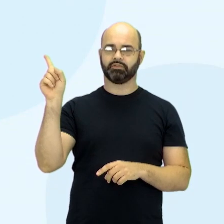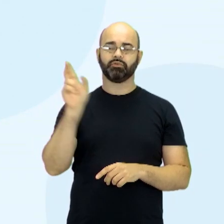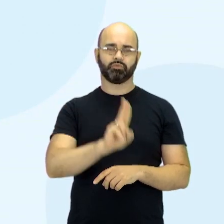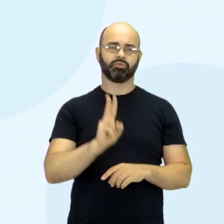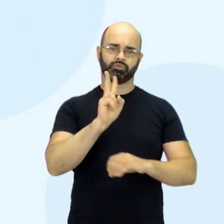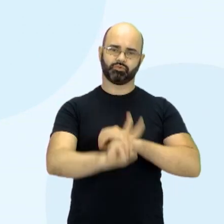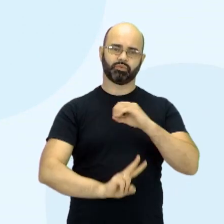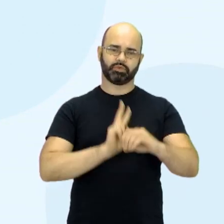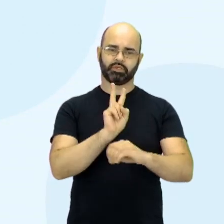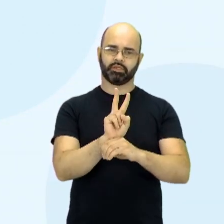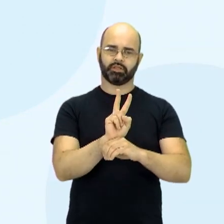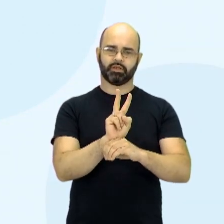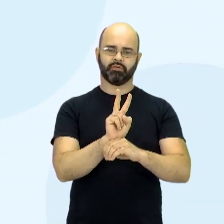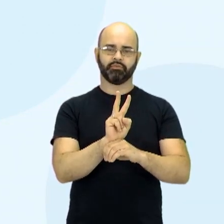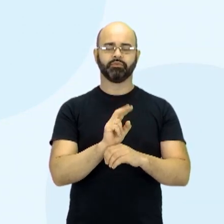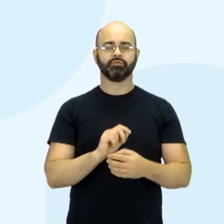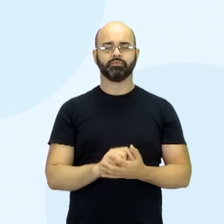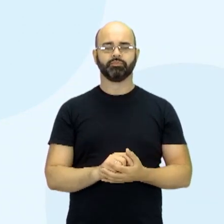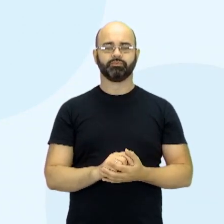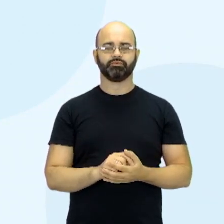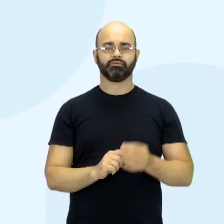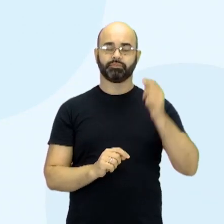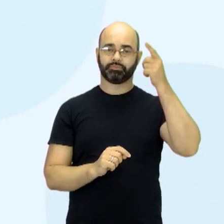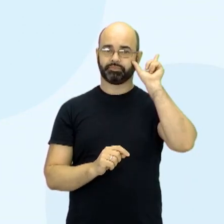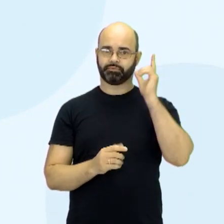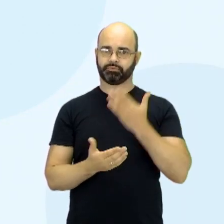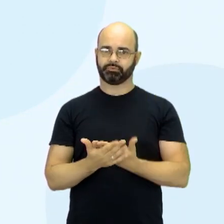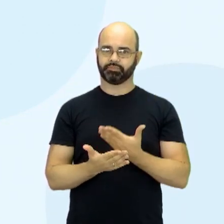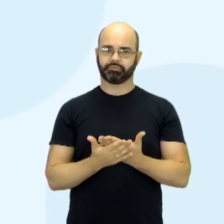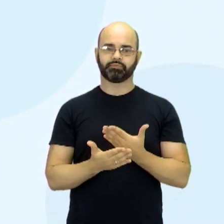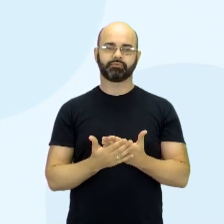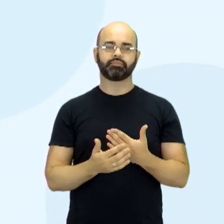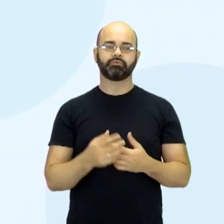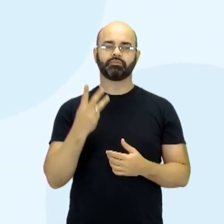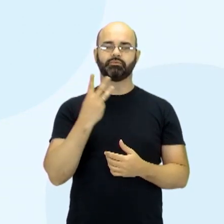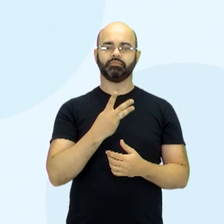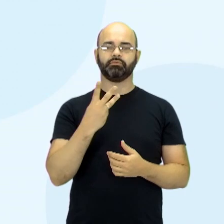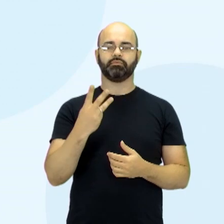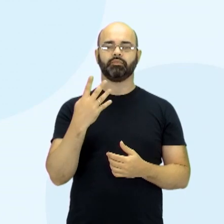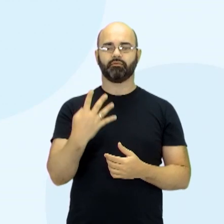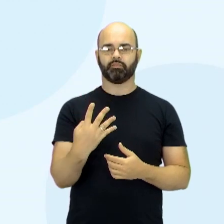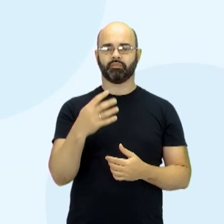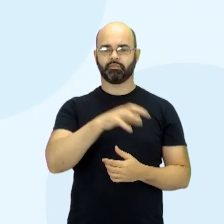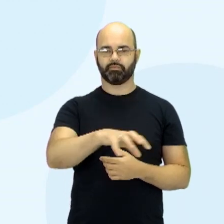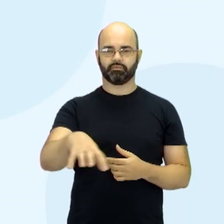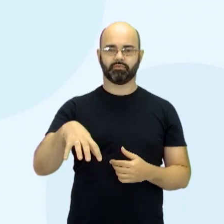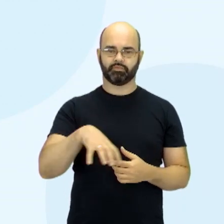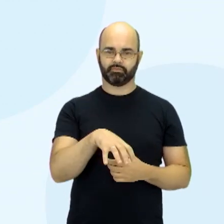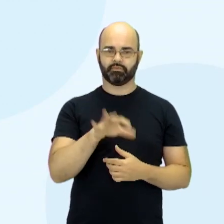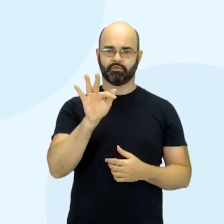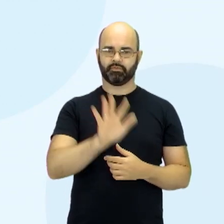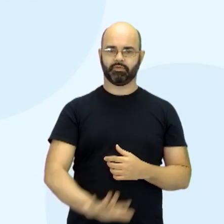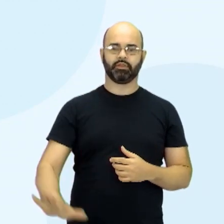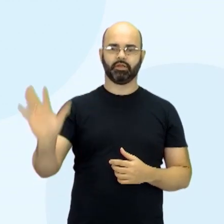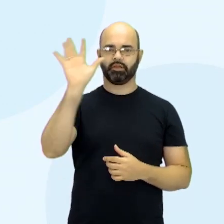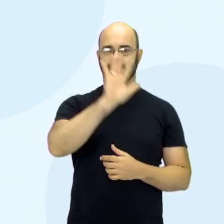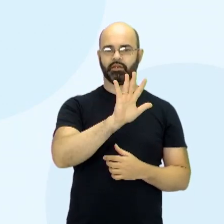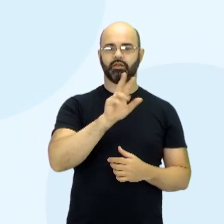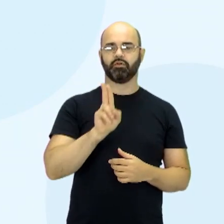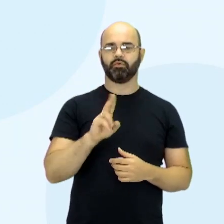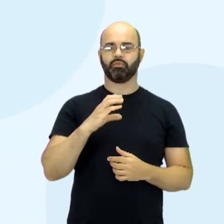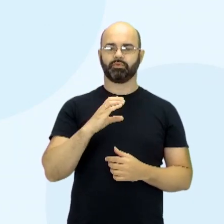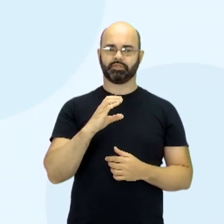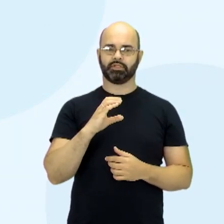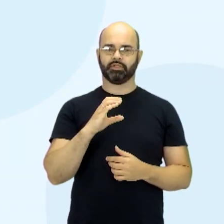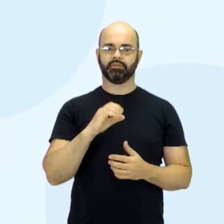Uma continuidade aí da aula de ontem. Então, lá, das 334 unidades de conservação federais, as